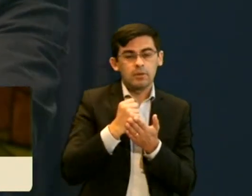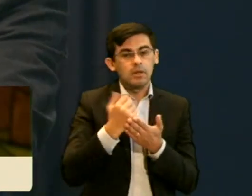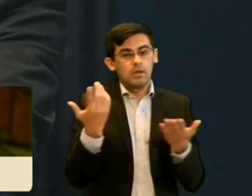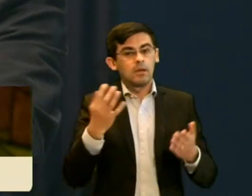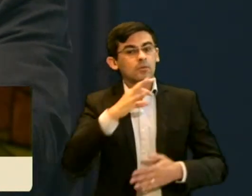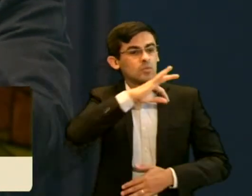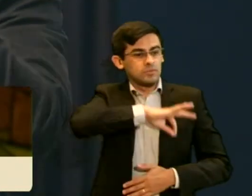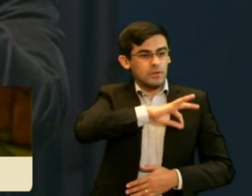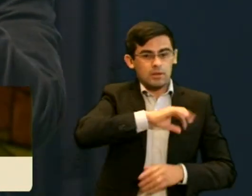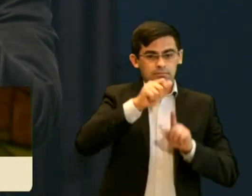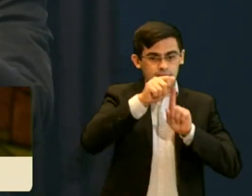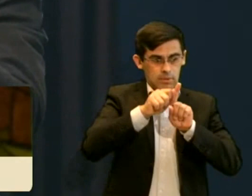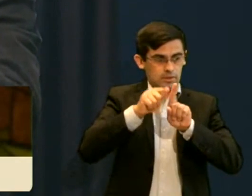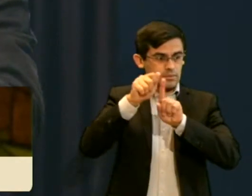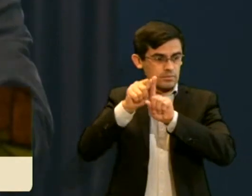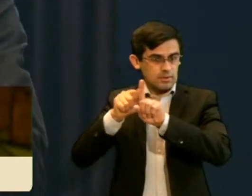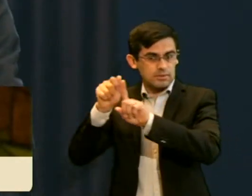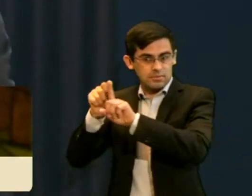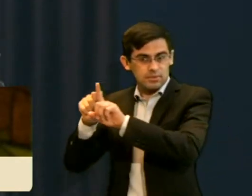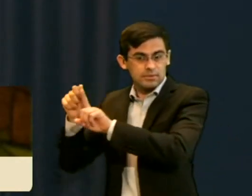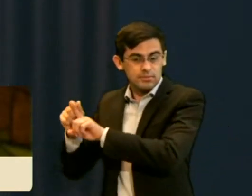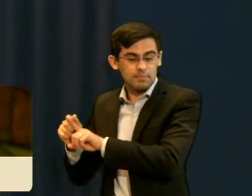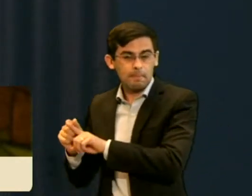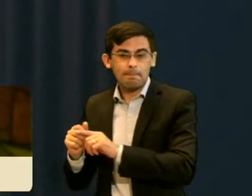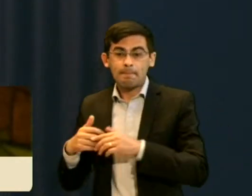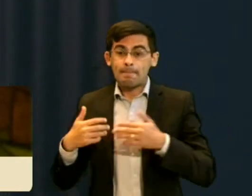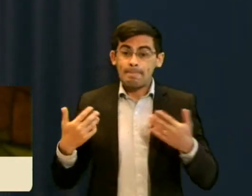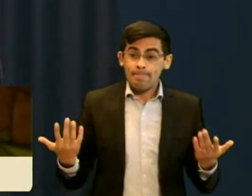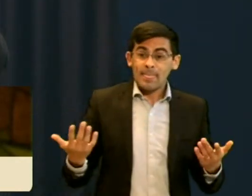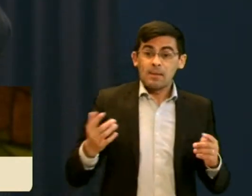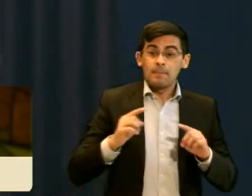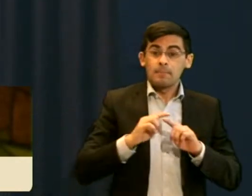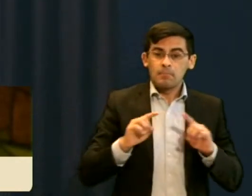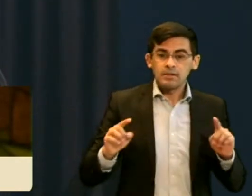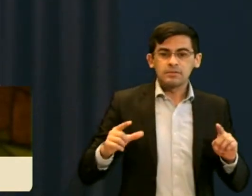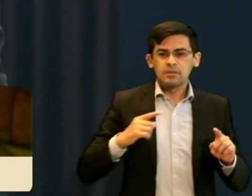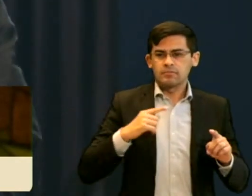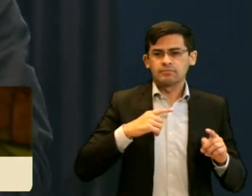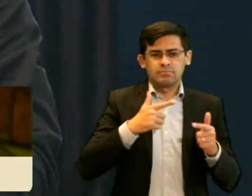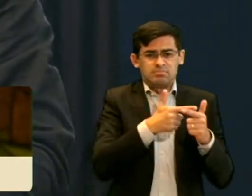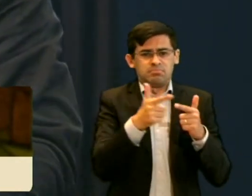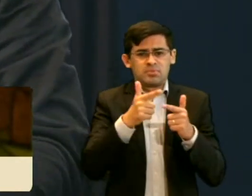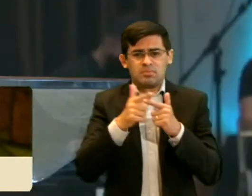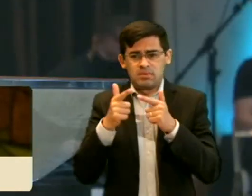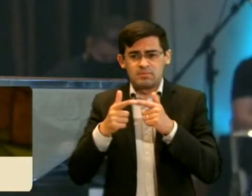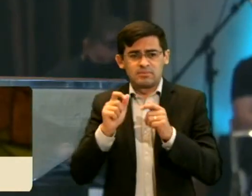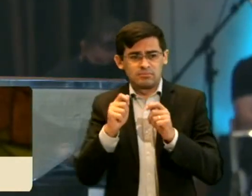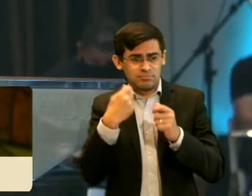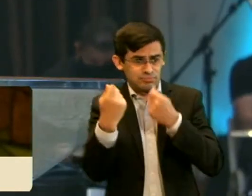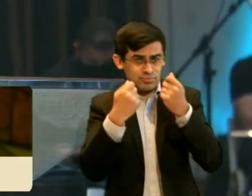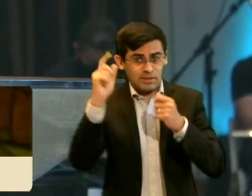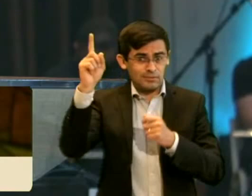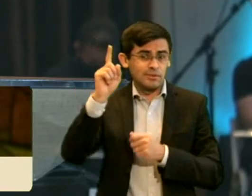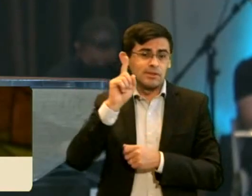cobrir o seu sustento. E aí teve o crash econômico nos Estados